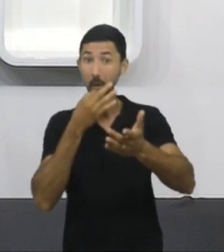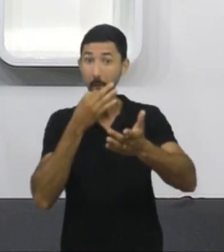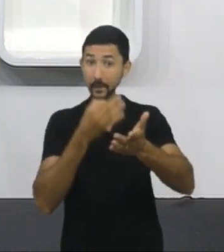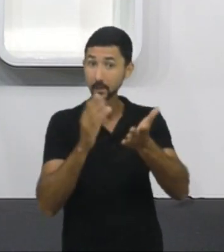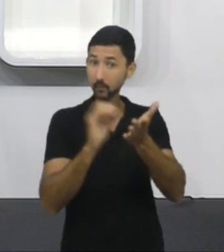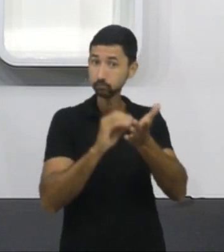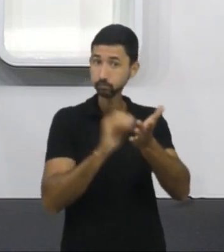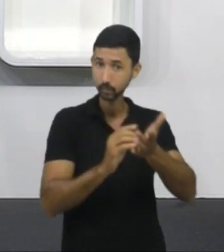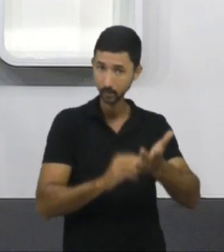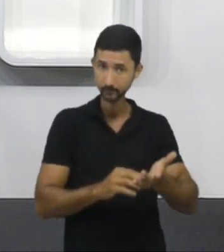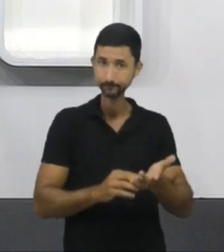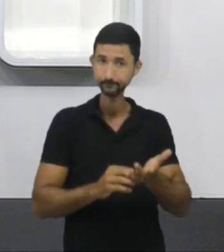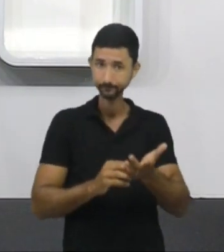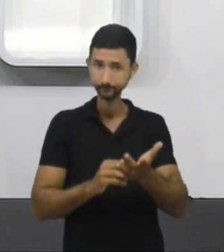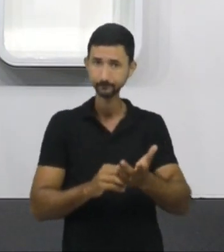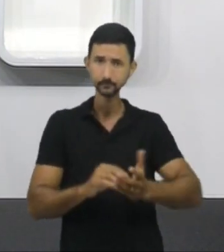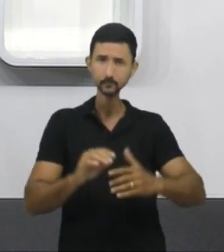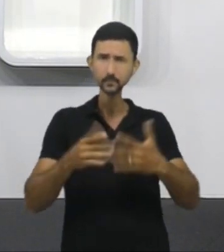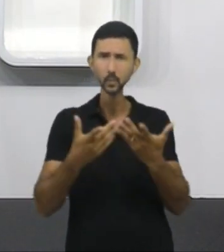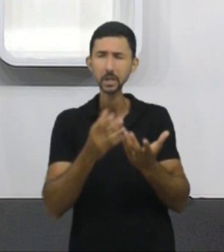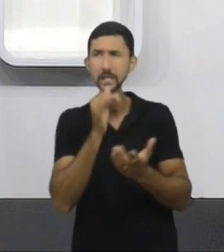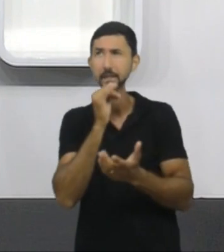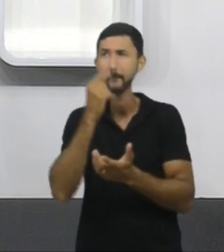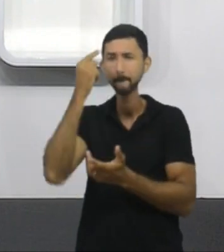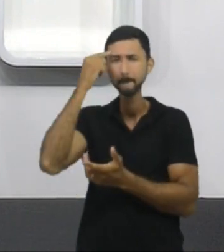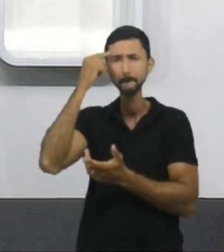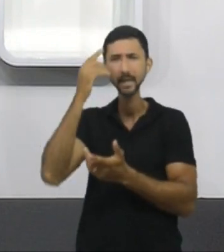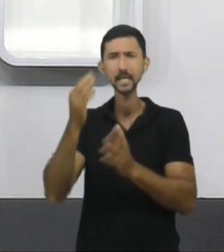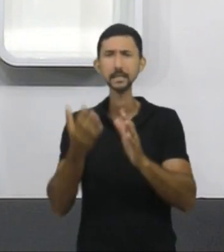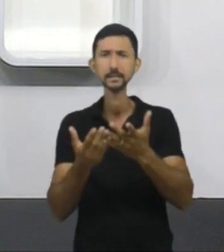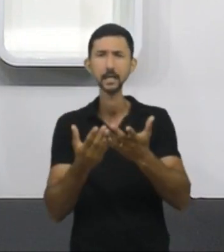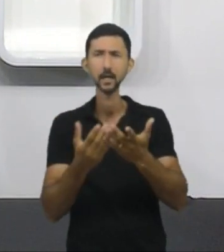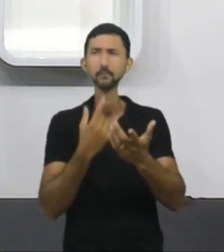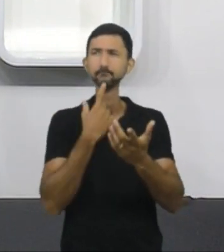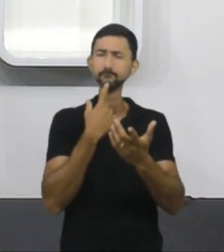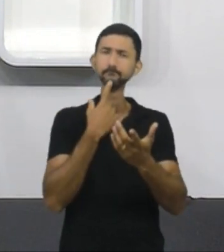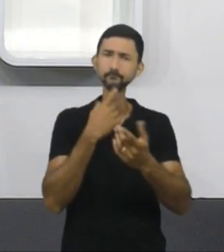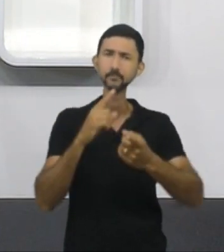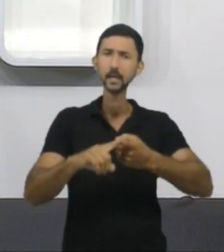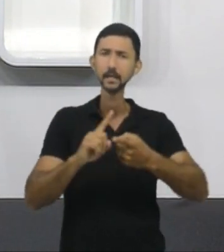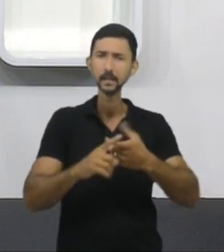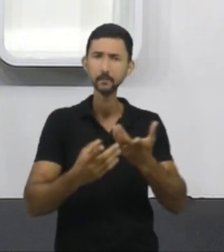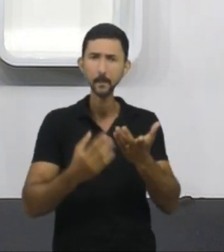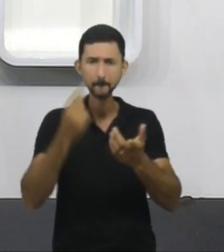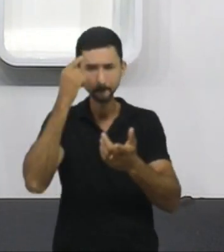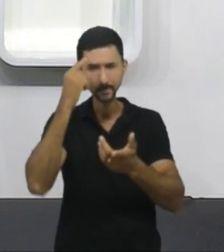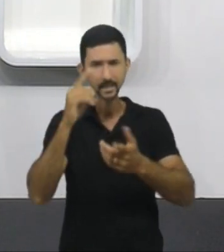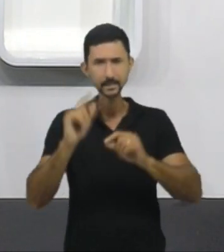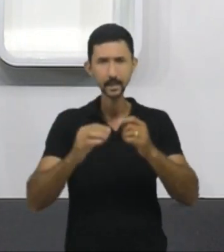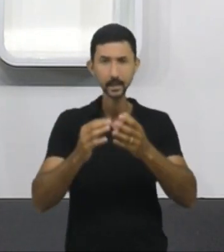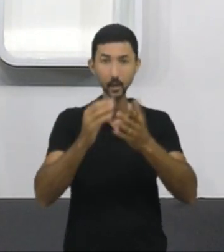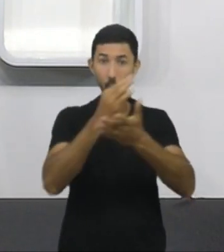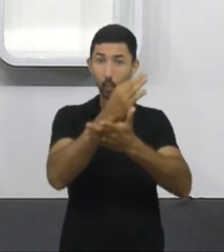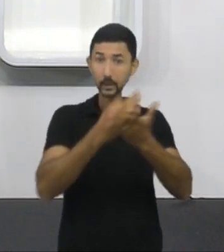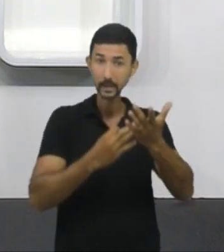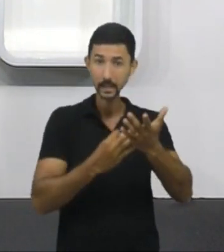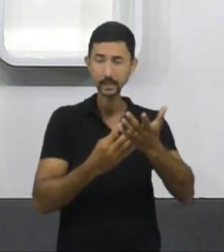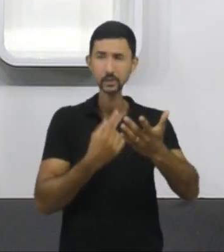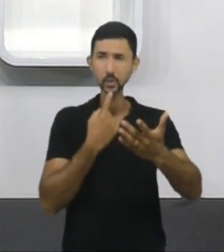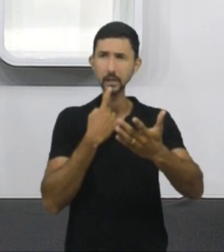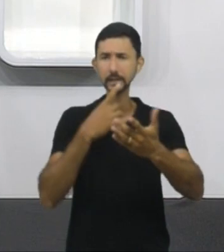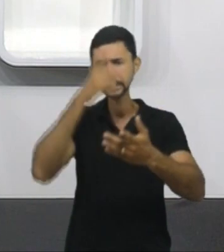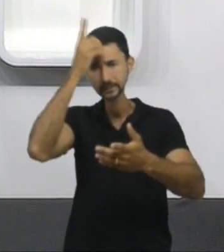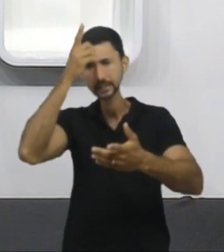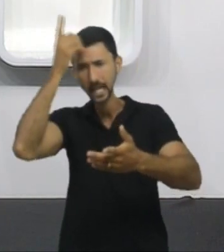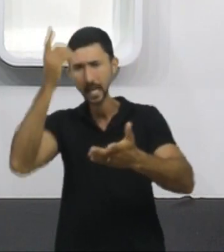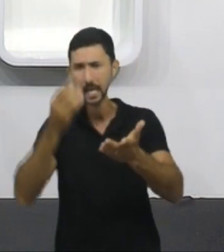sendo apresentada. E quando você pensa a respeito disso, você também tem que pensar, se é um texto, eu tenho